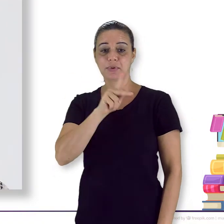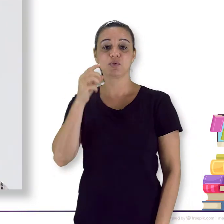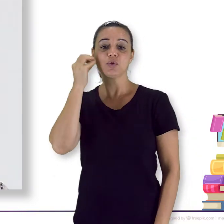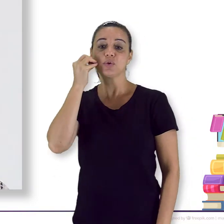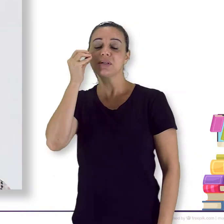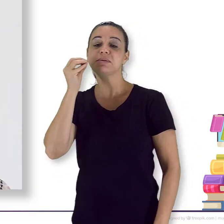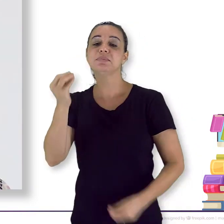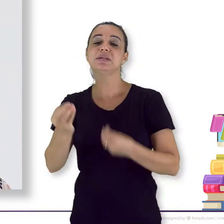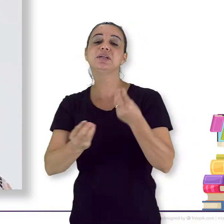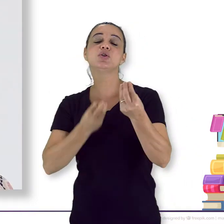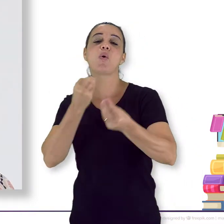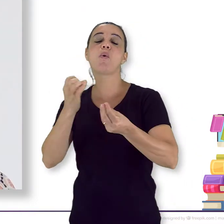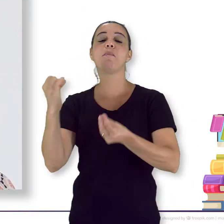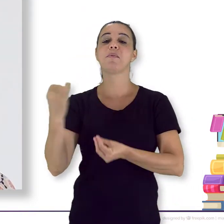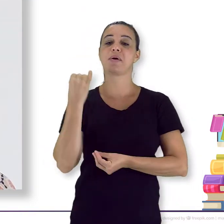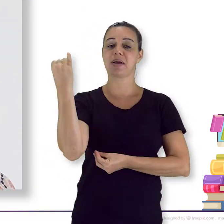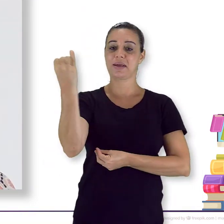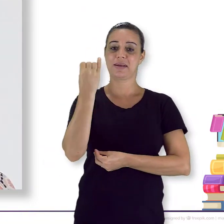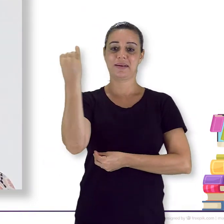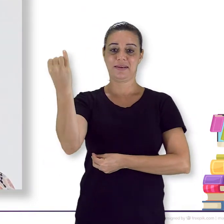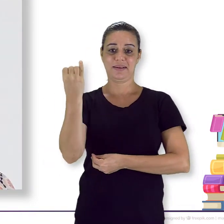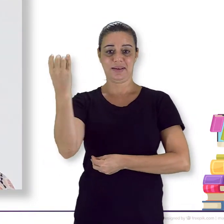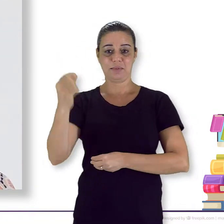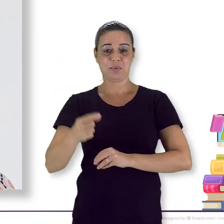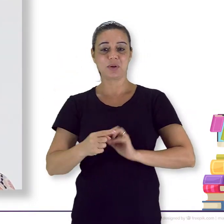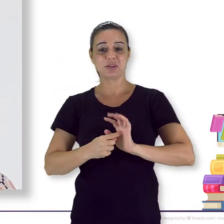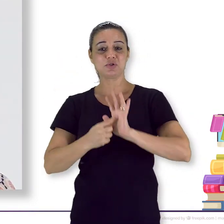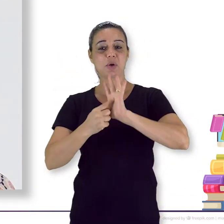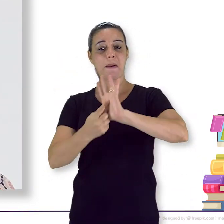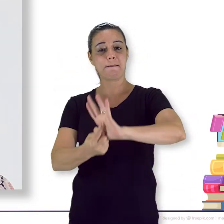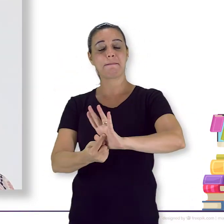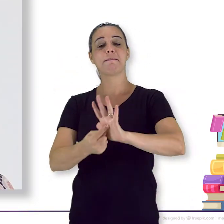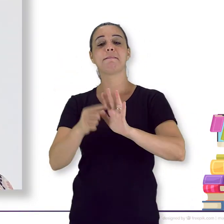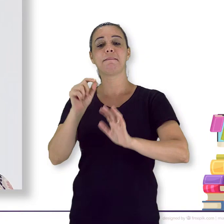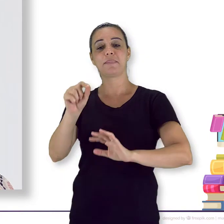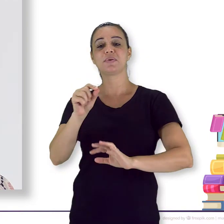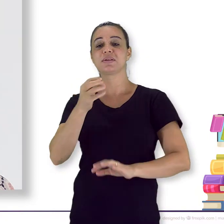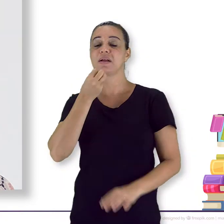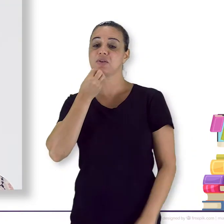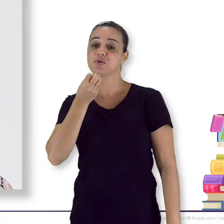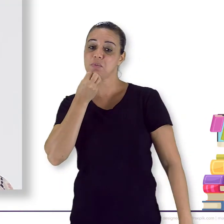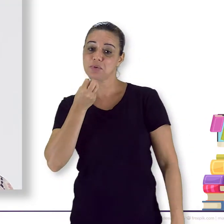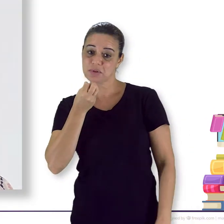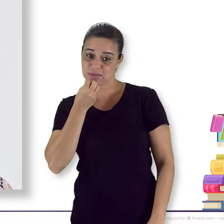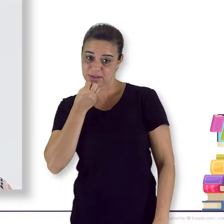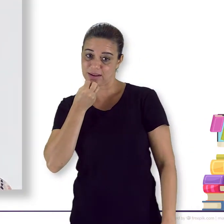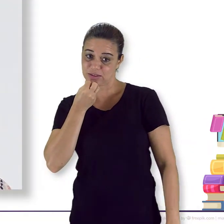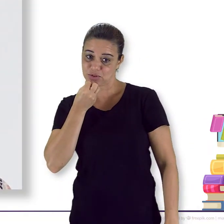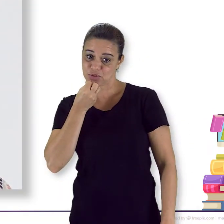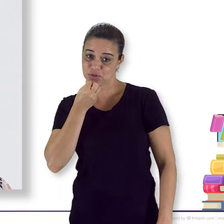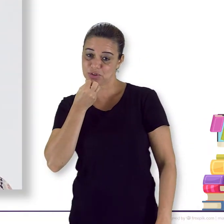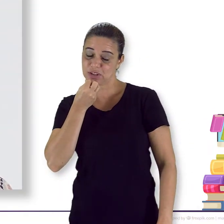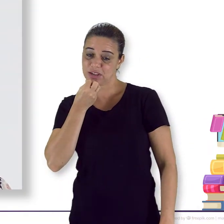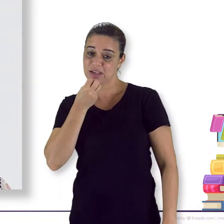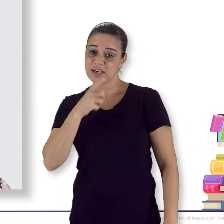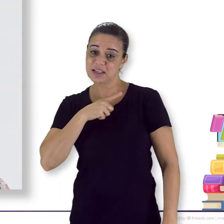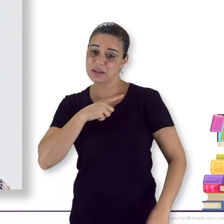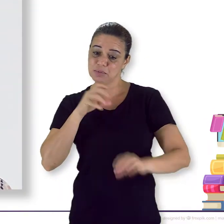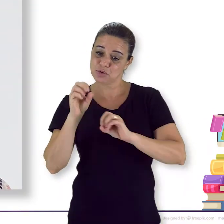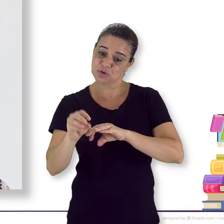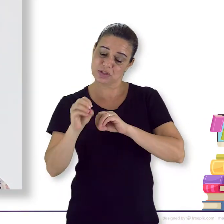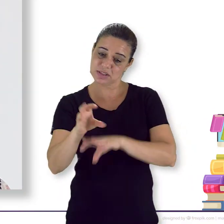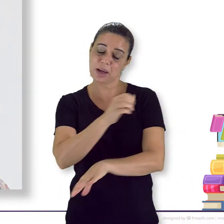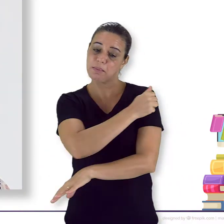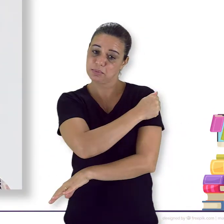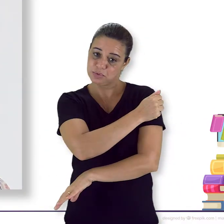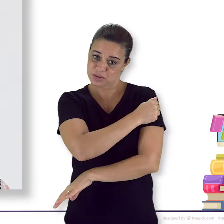enquanto docente, o quão acaba sendo relevante no momento que a gente mostra a aplicabilidade daquilo que a